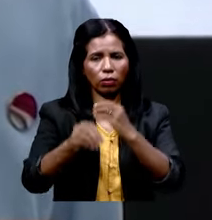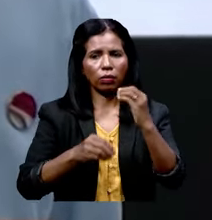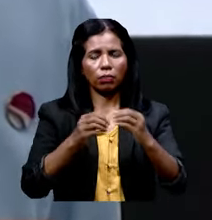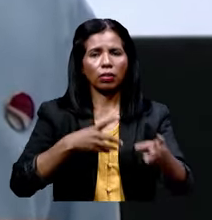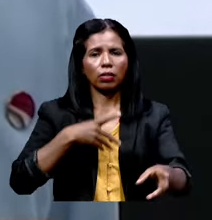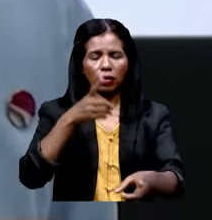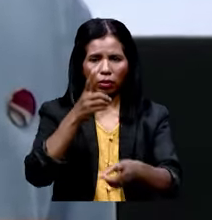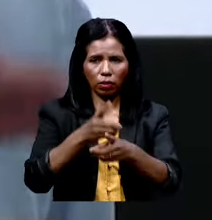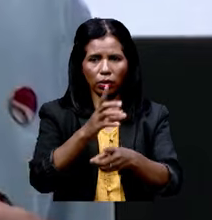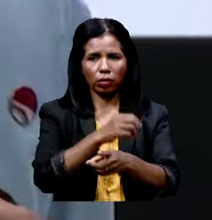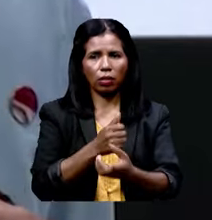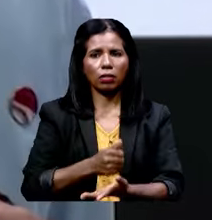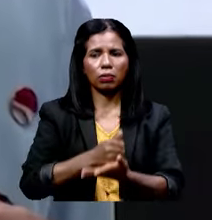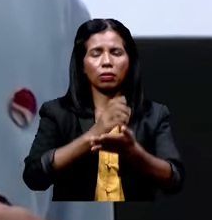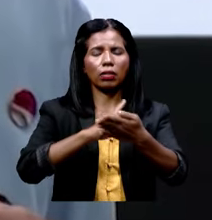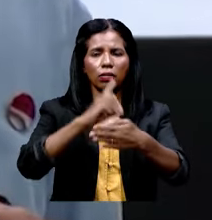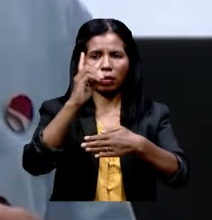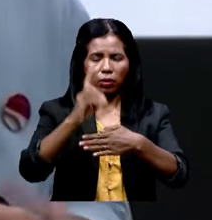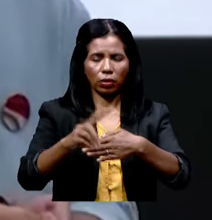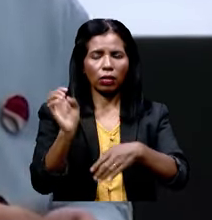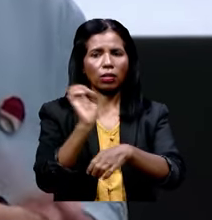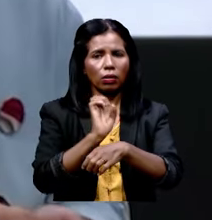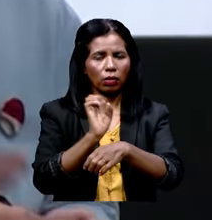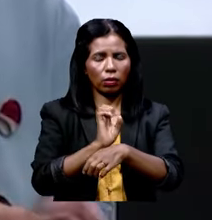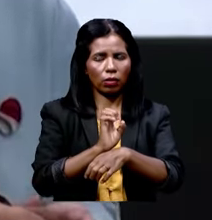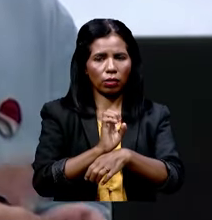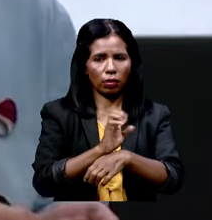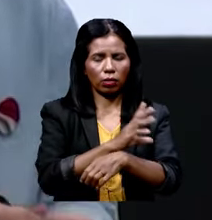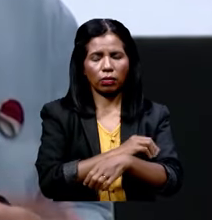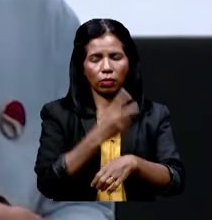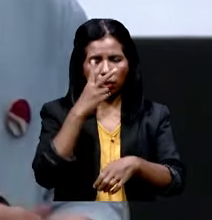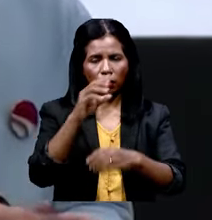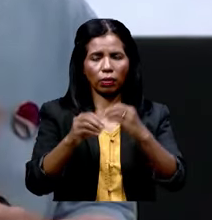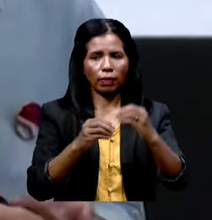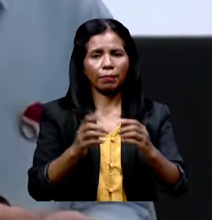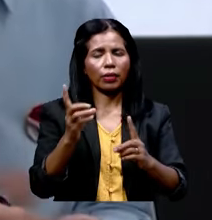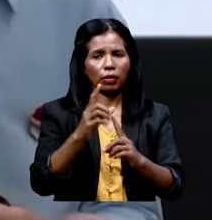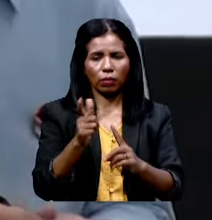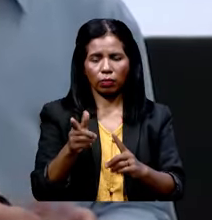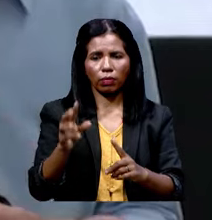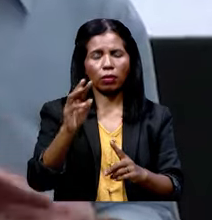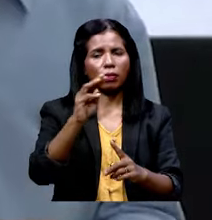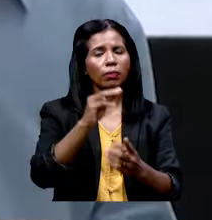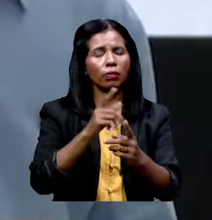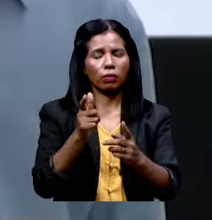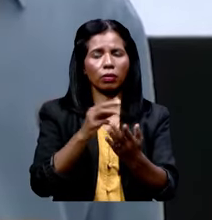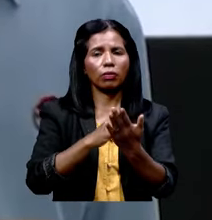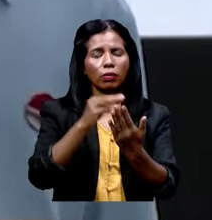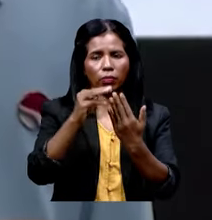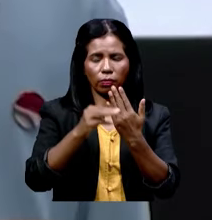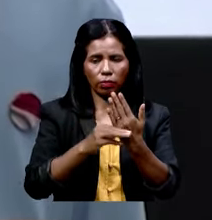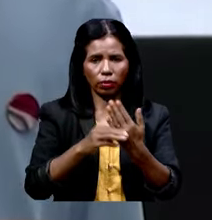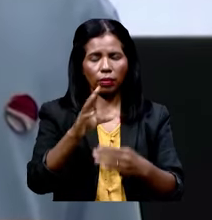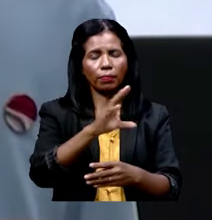soberano, no apoia desenvolvimento economia marinha no conservação. E a lorong coronulo fulan marzo, Comissão ba Eleição Geral